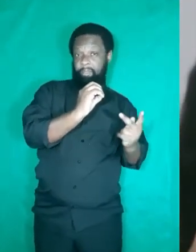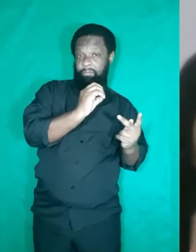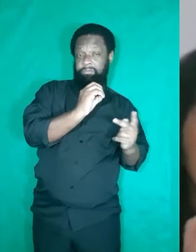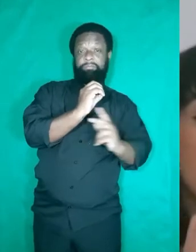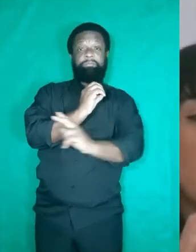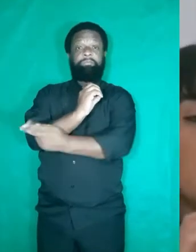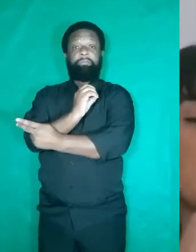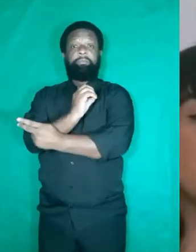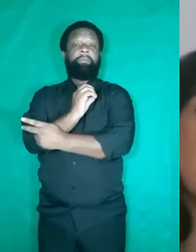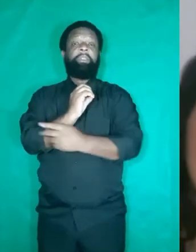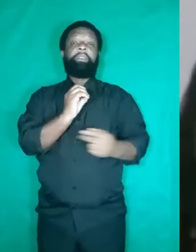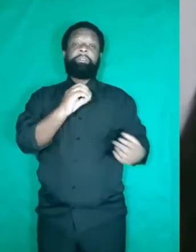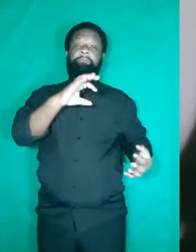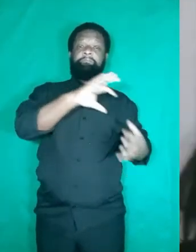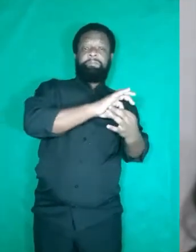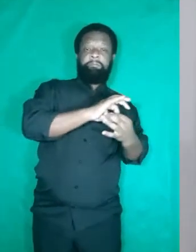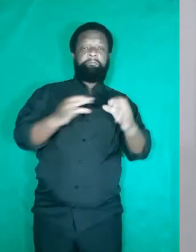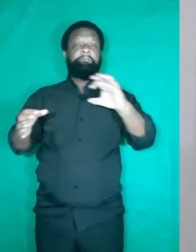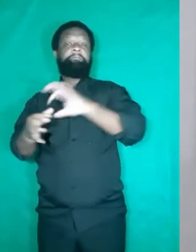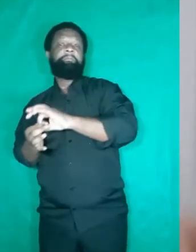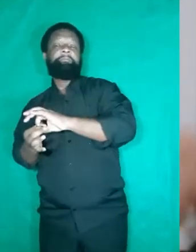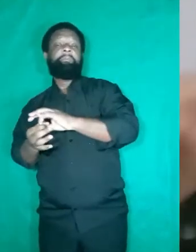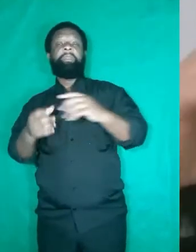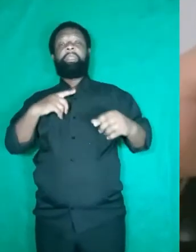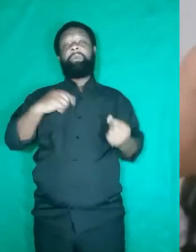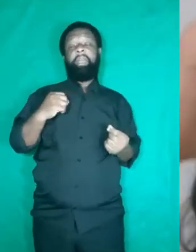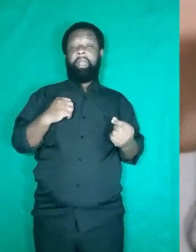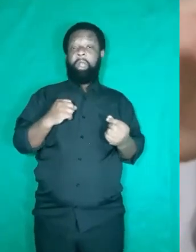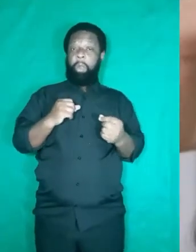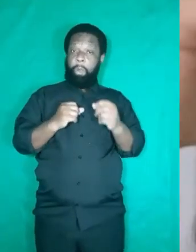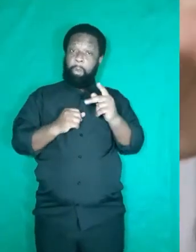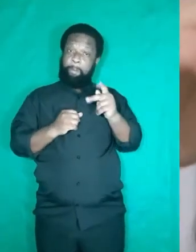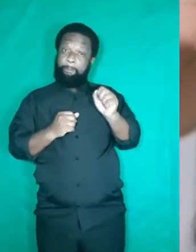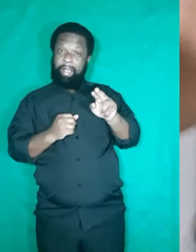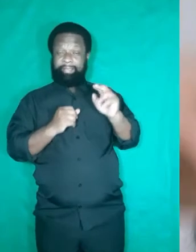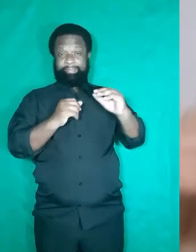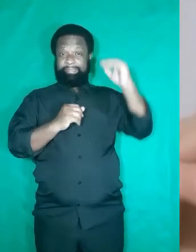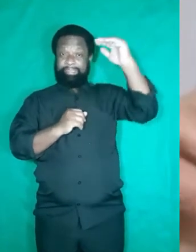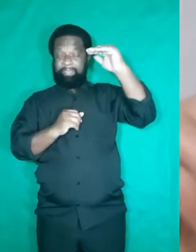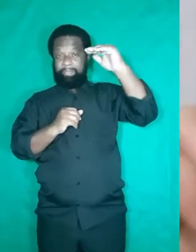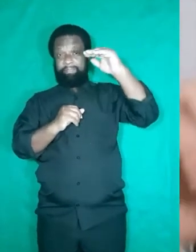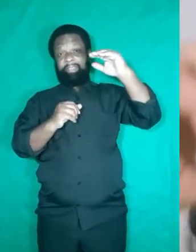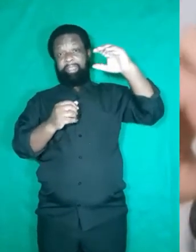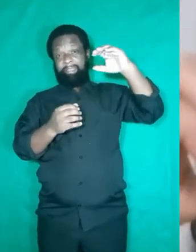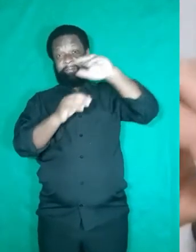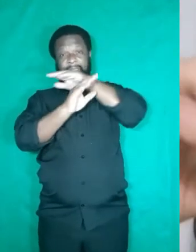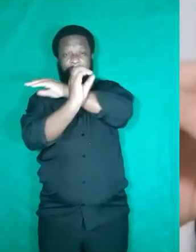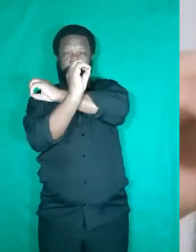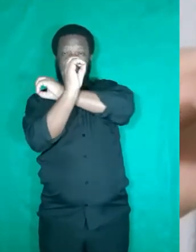e aqui, ó, os hidrogênios ligadinhos. Então, o que está acontecendo? O par de elétrons em cima, ao invés de